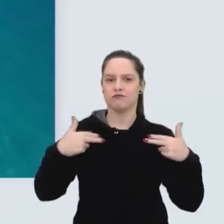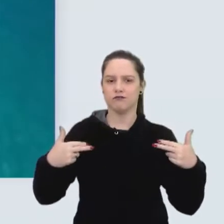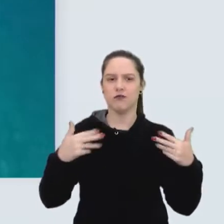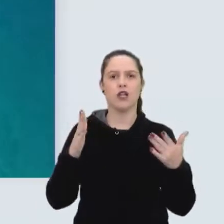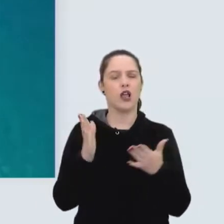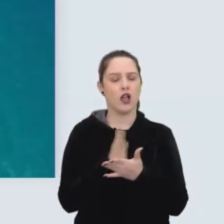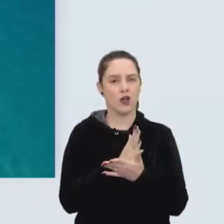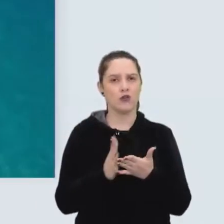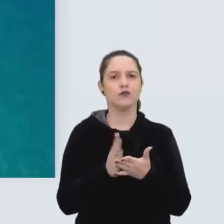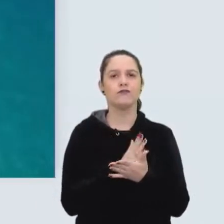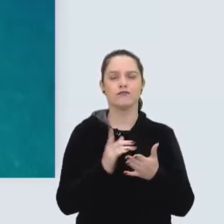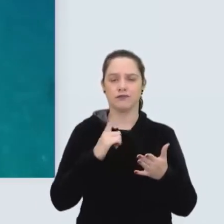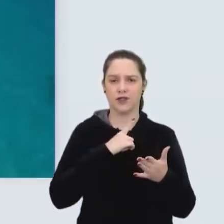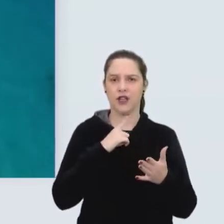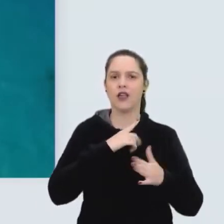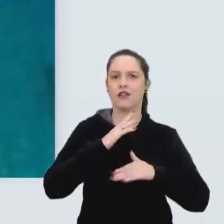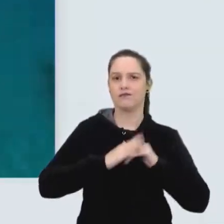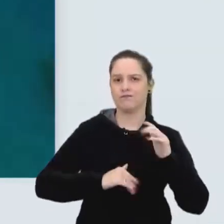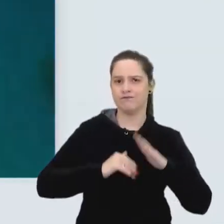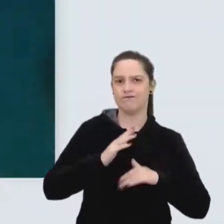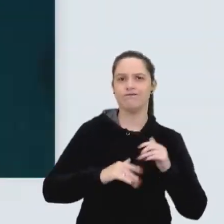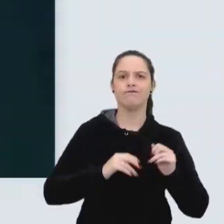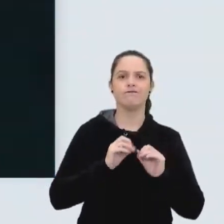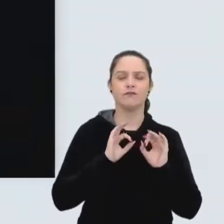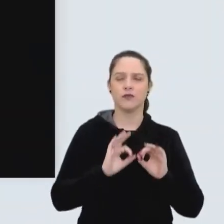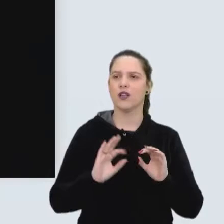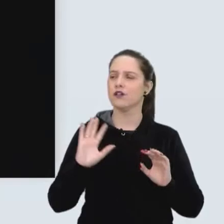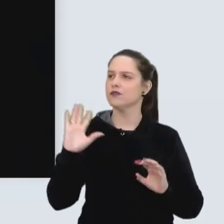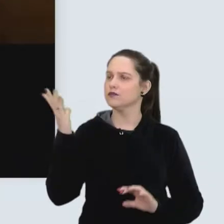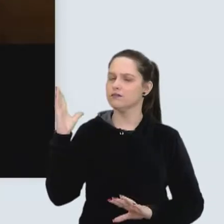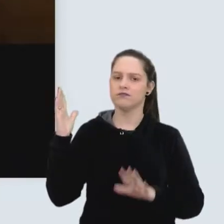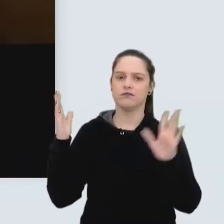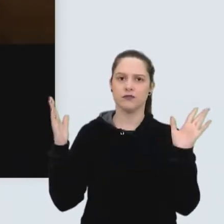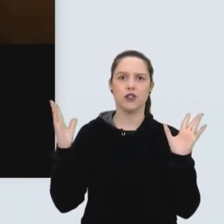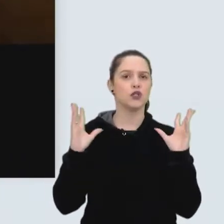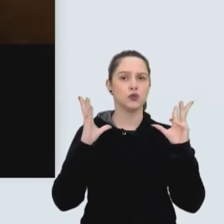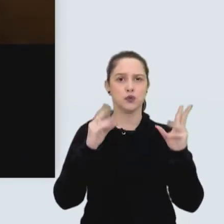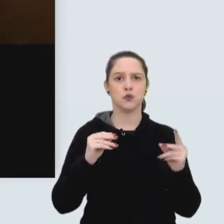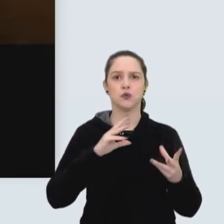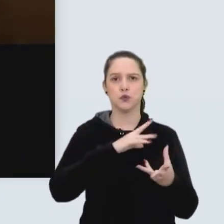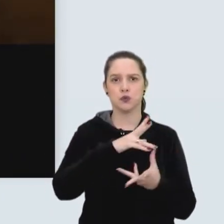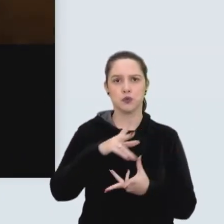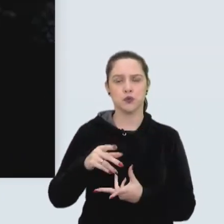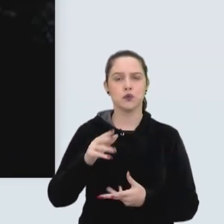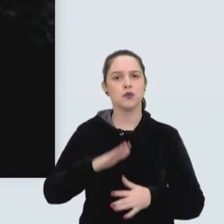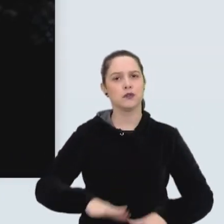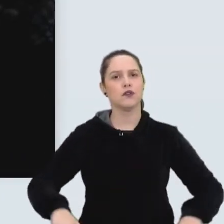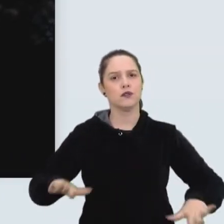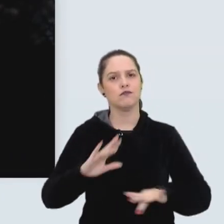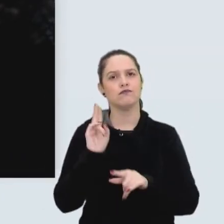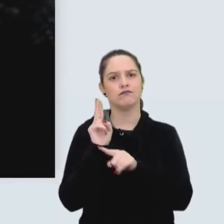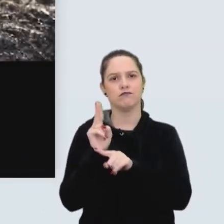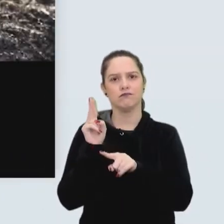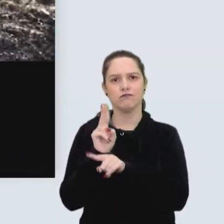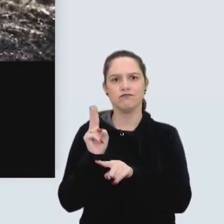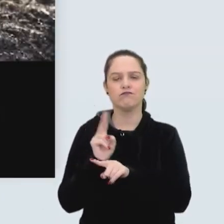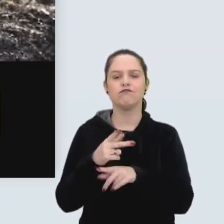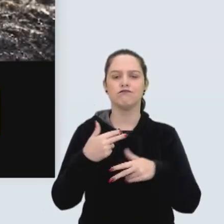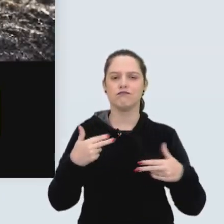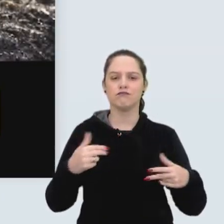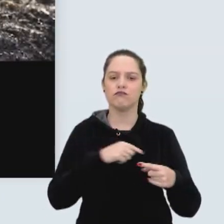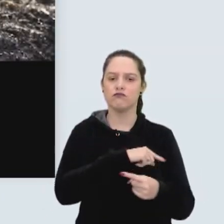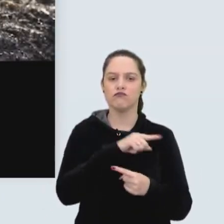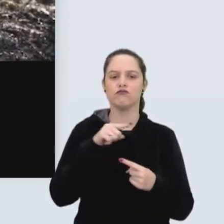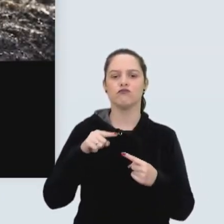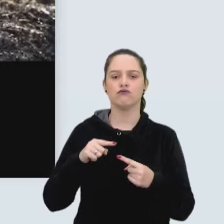dos benefícios das unidades de conservação da natureza. Em toda a Terra, as áreas protegidas fornecem meios de vida para mais